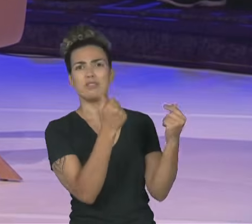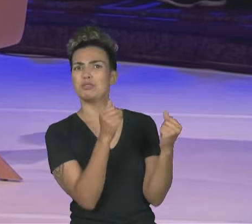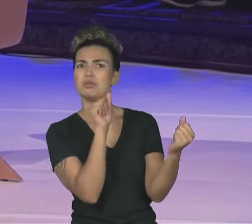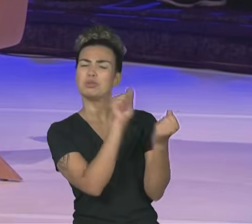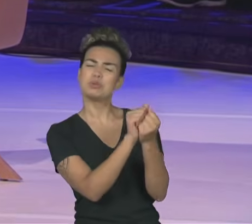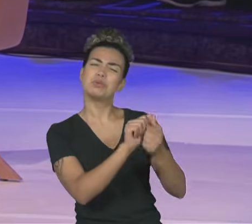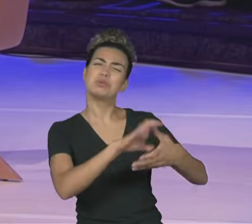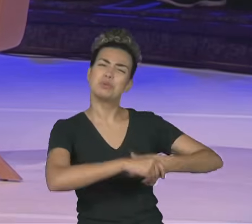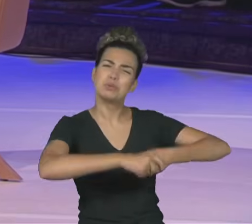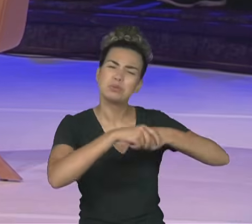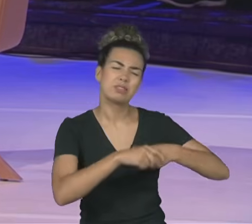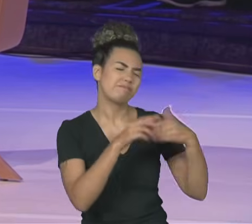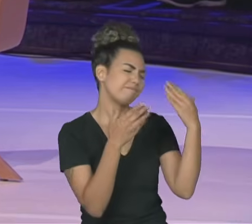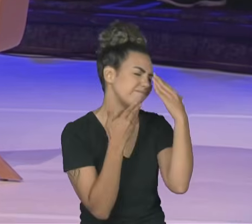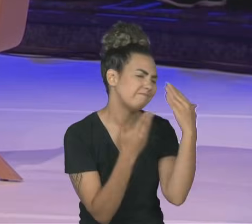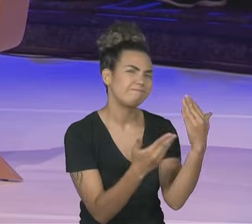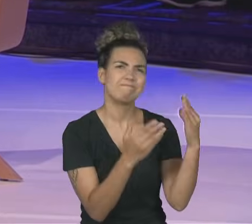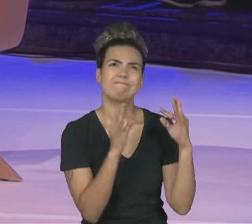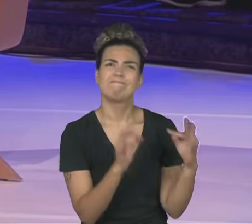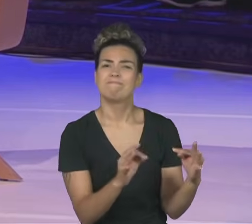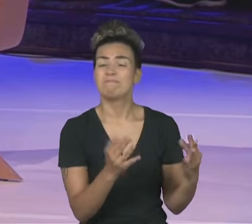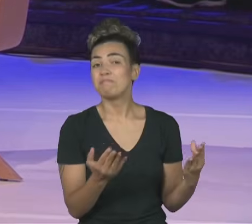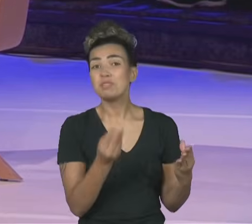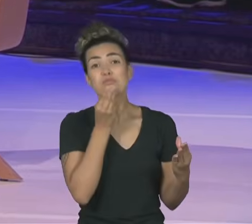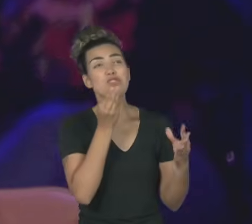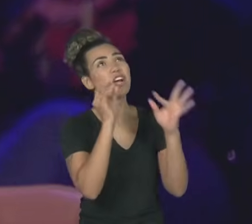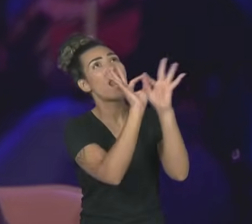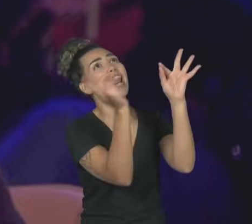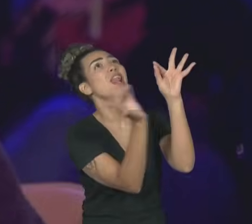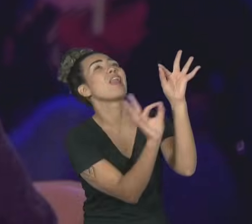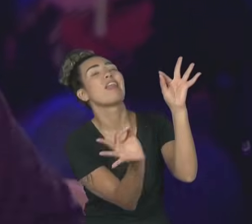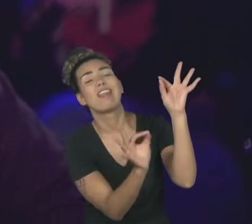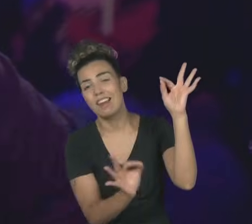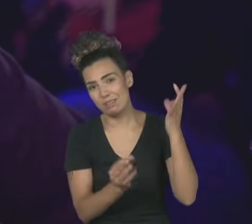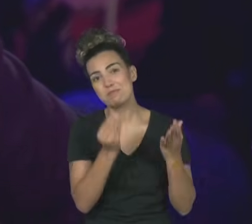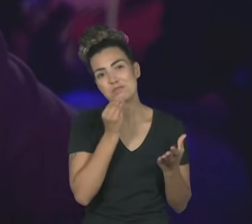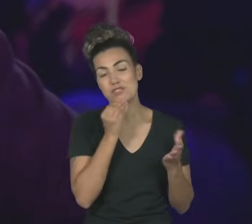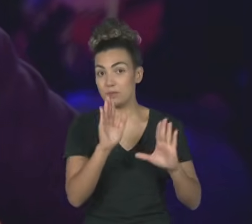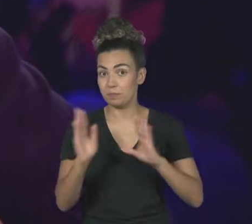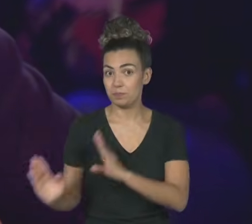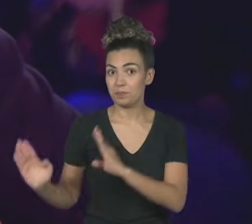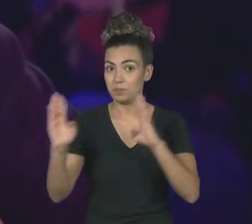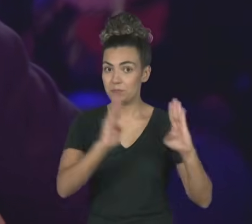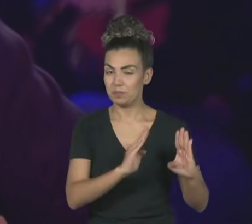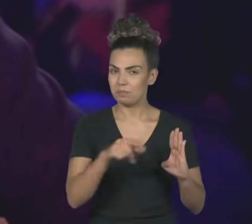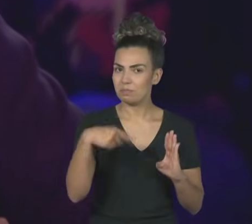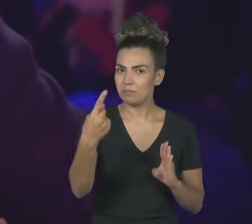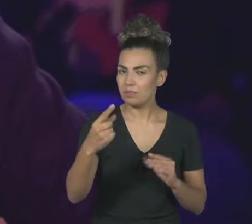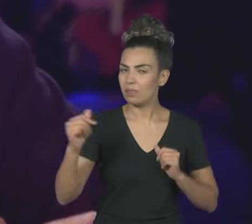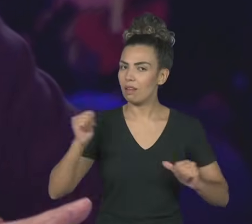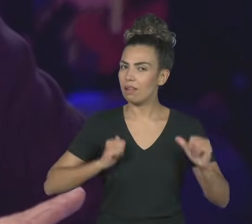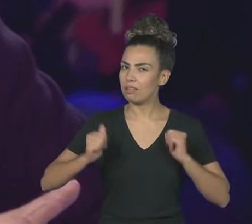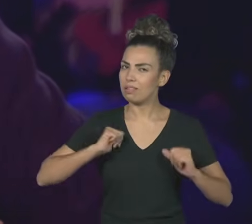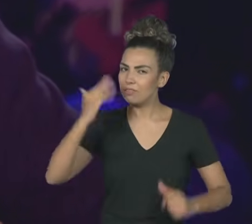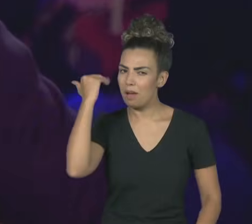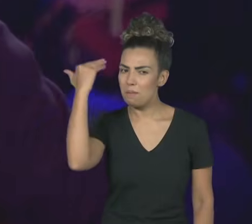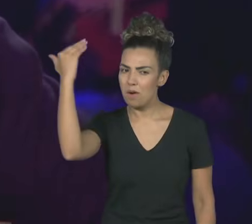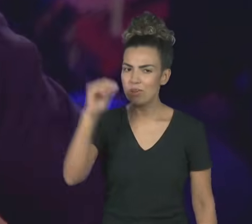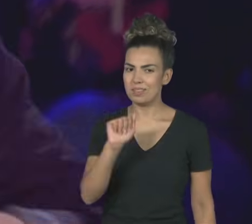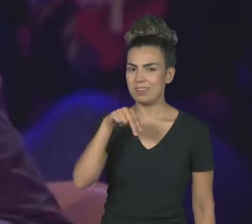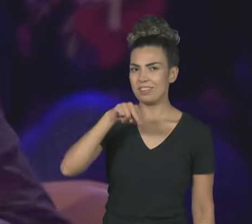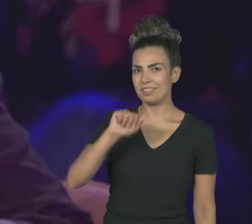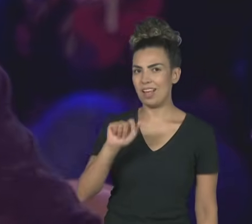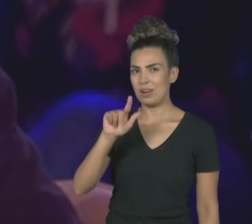Obrigado. É um assunto que renderia muito ainda. No próximo bloco, a grande atriz Ana Lúcia